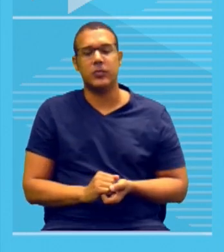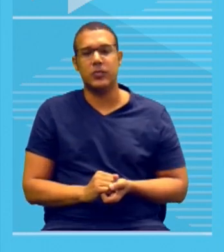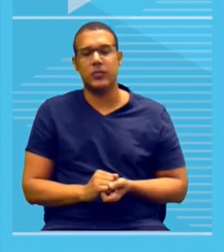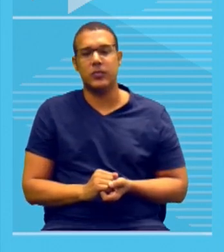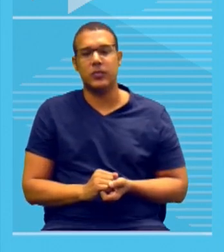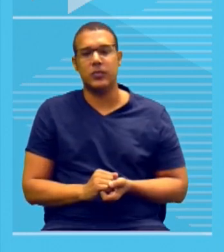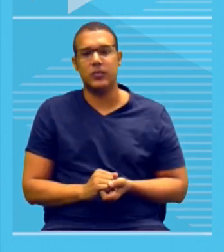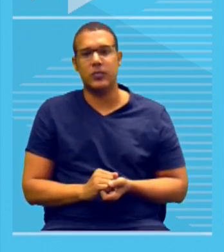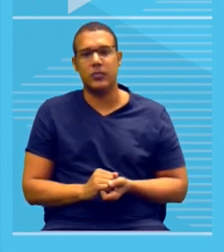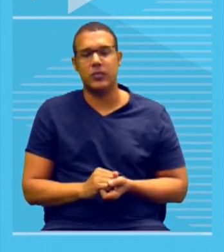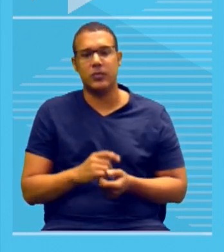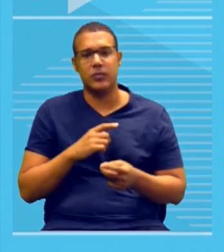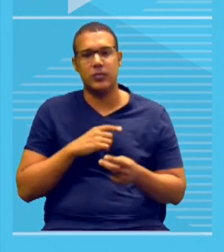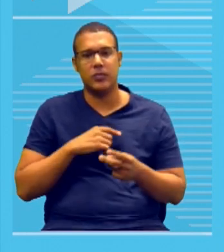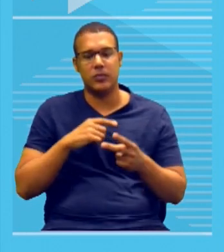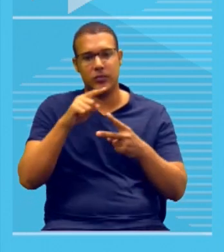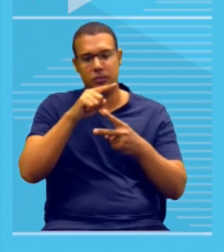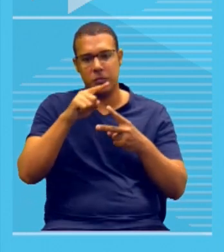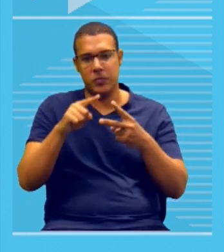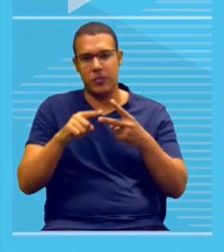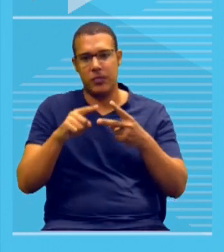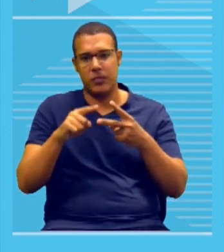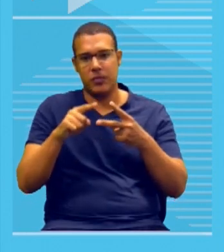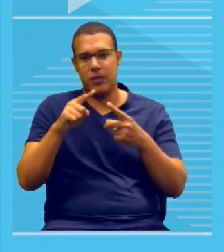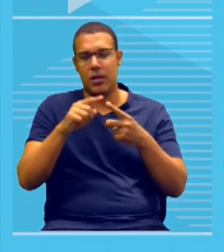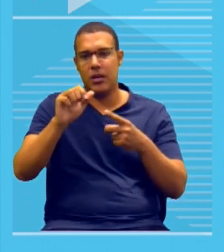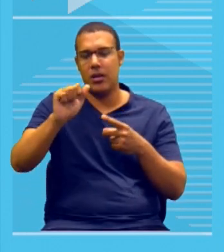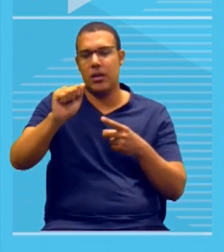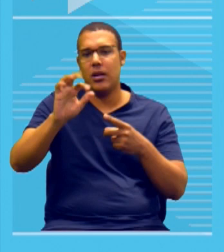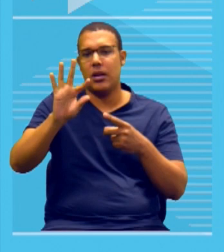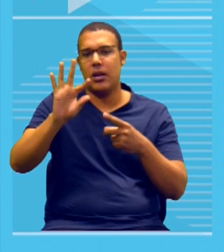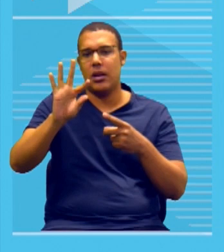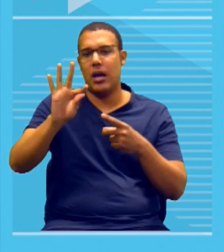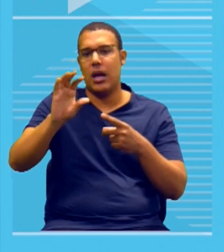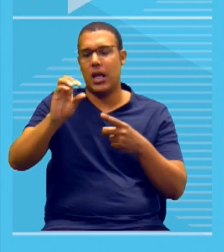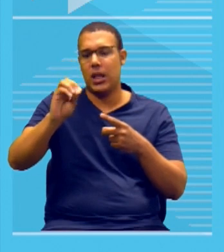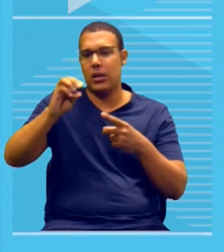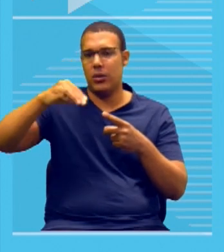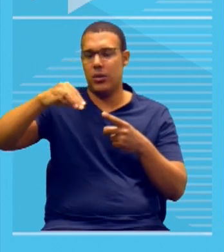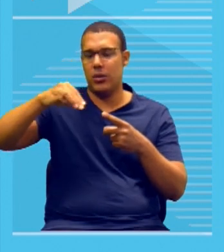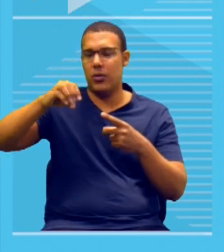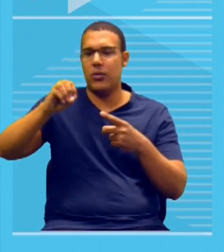oblíquos ele se dividem em átonos